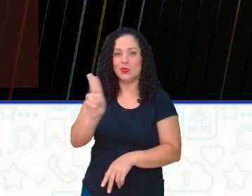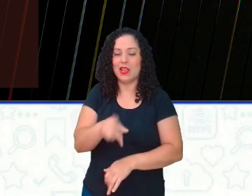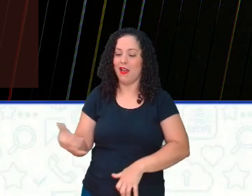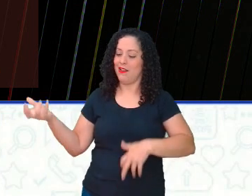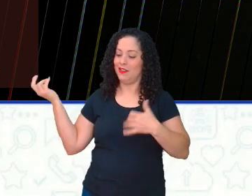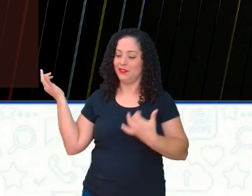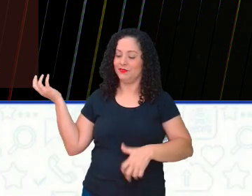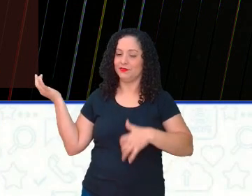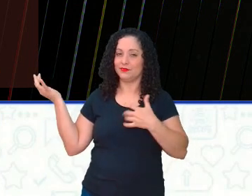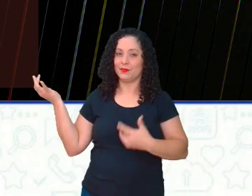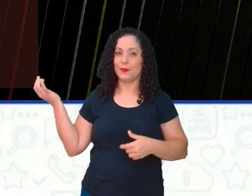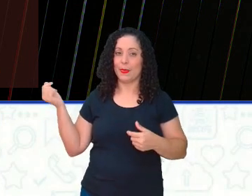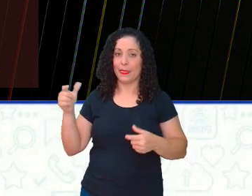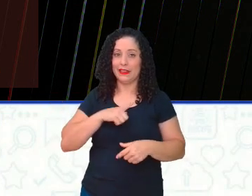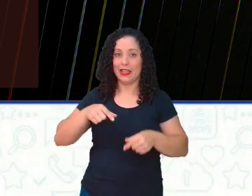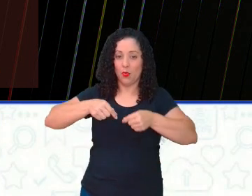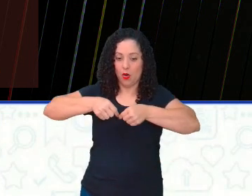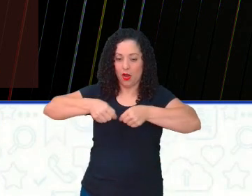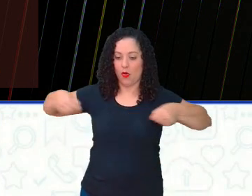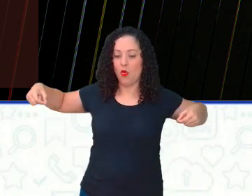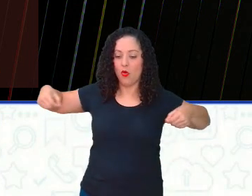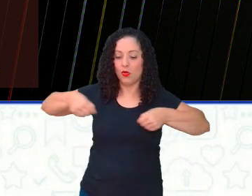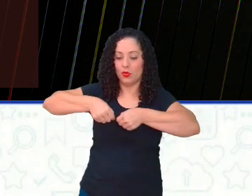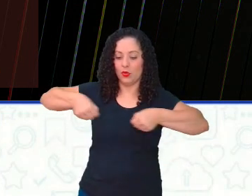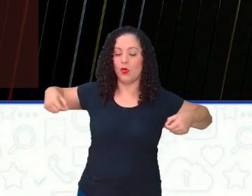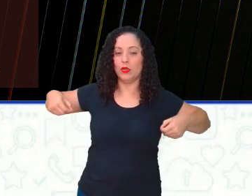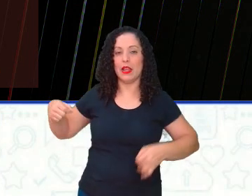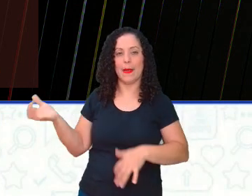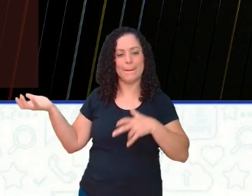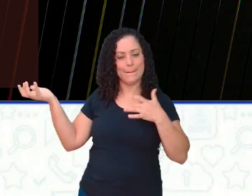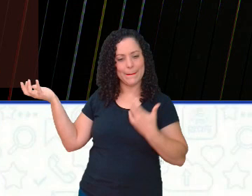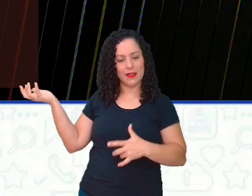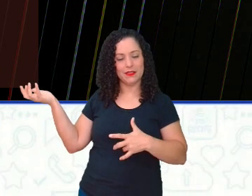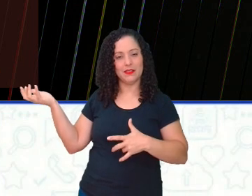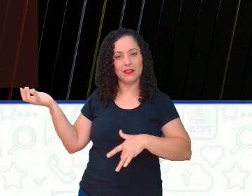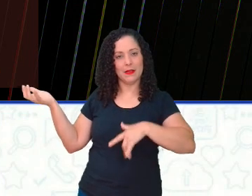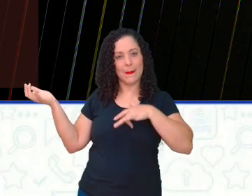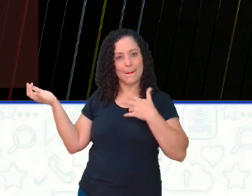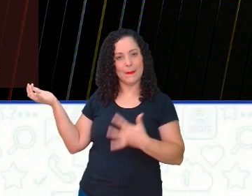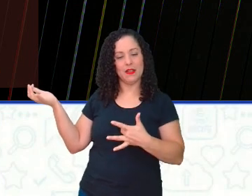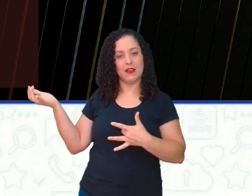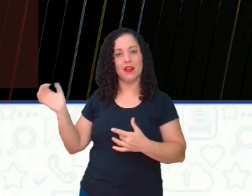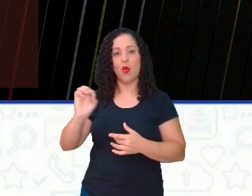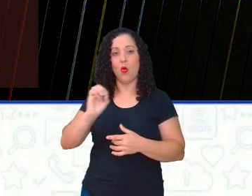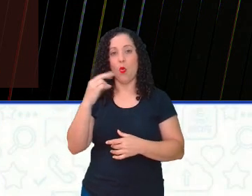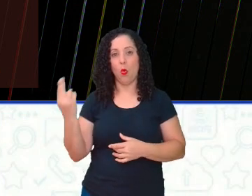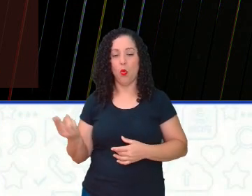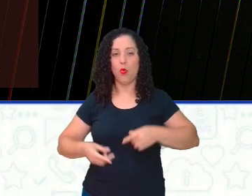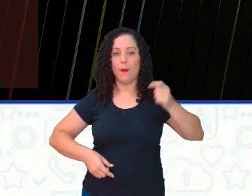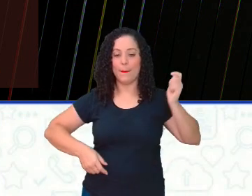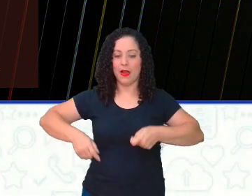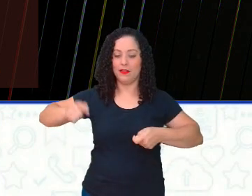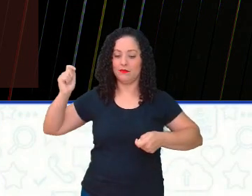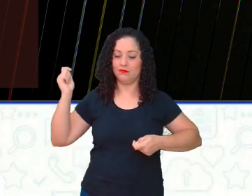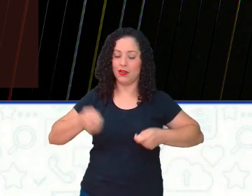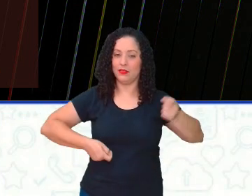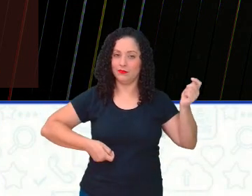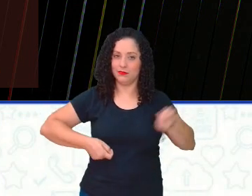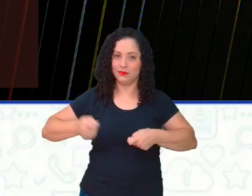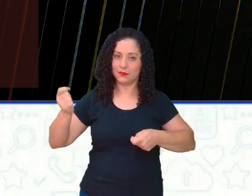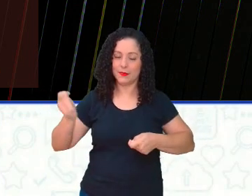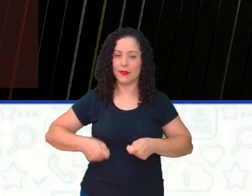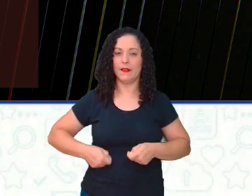corda, quando uma corda ela é acionada, seja por fricção, seja por percussão,